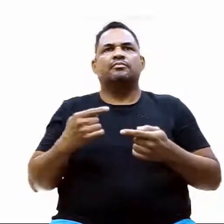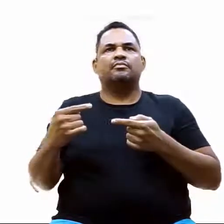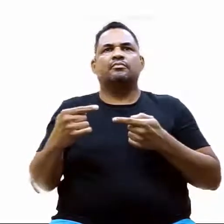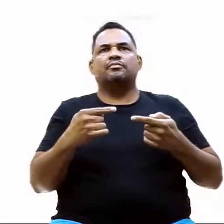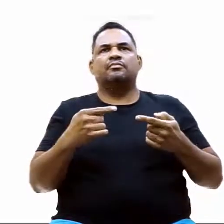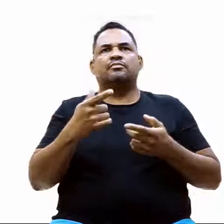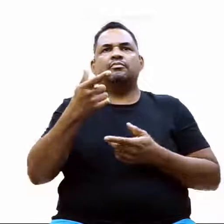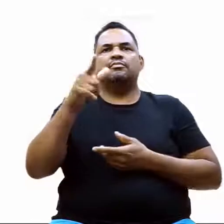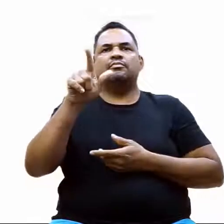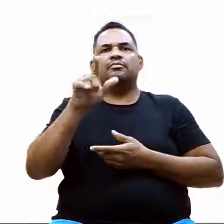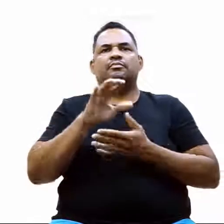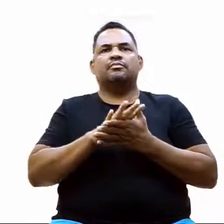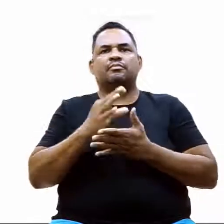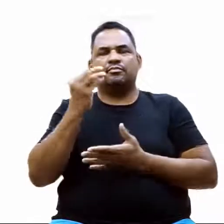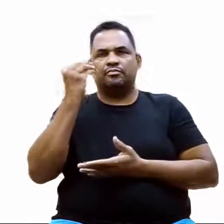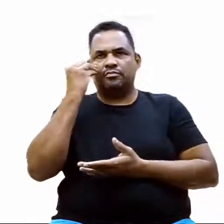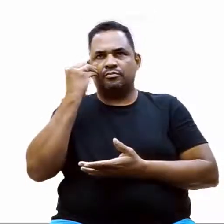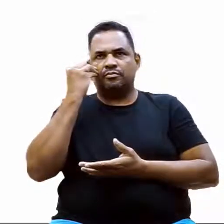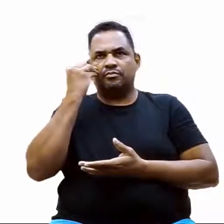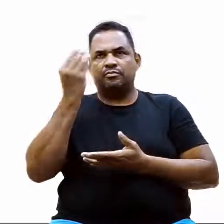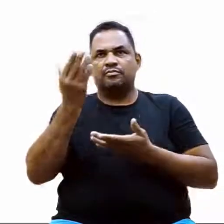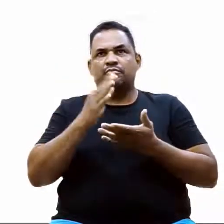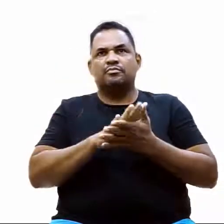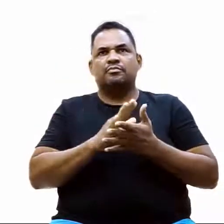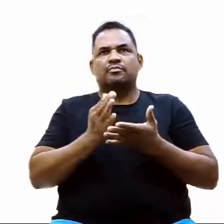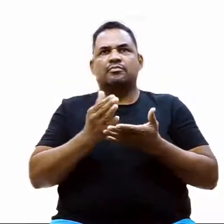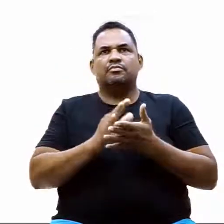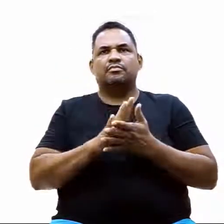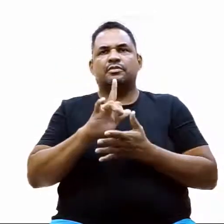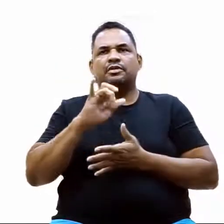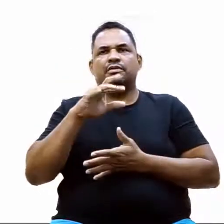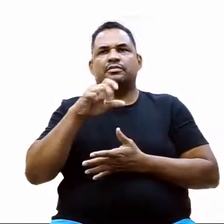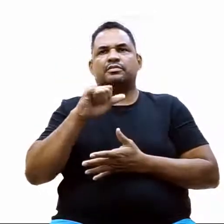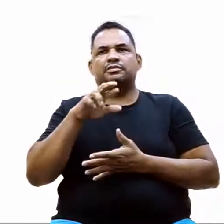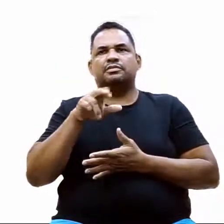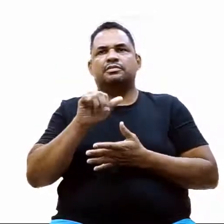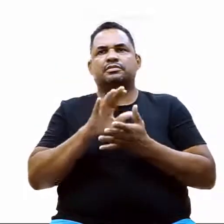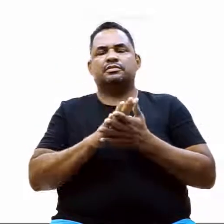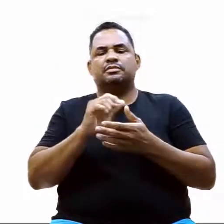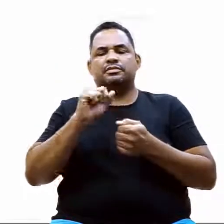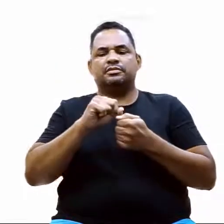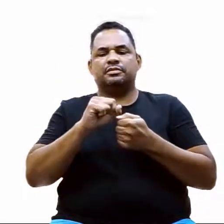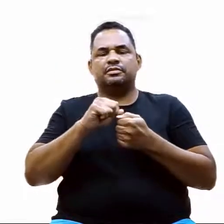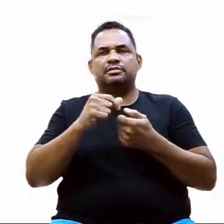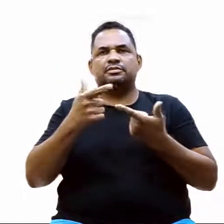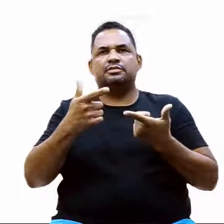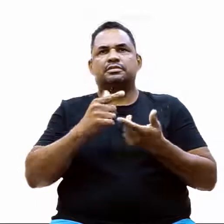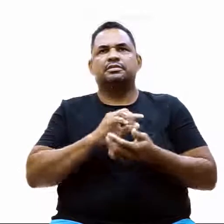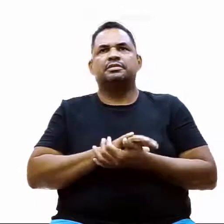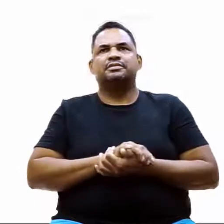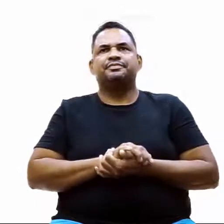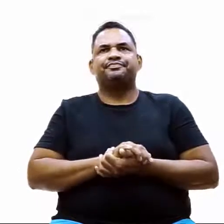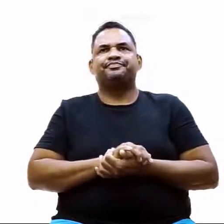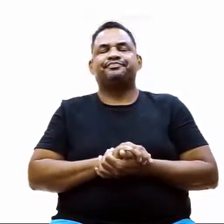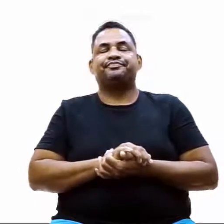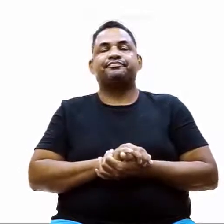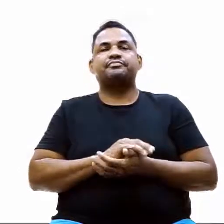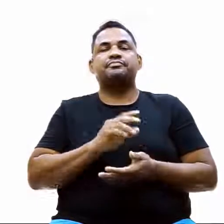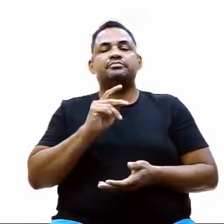outro experimento que Lavoisier realizou. Ele diz o